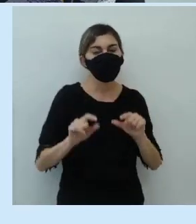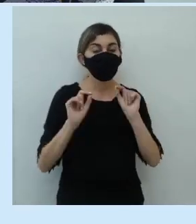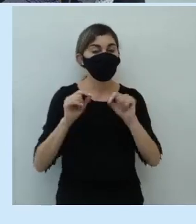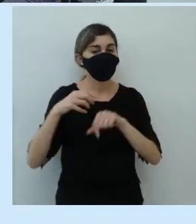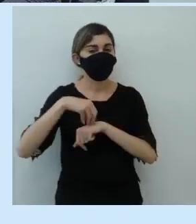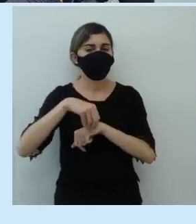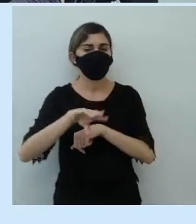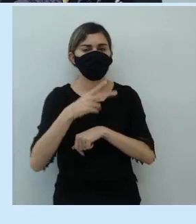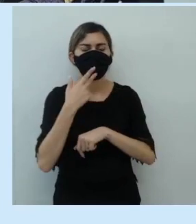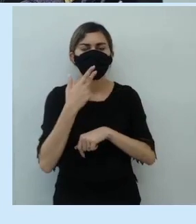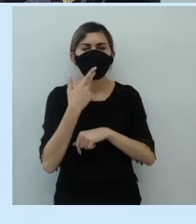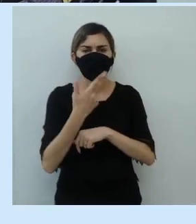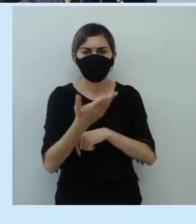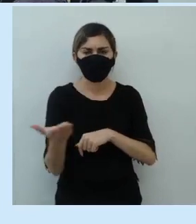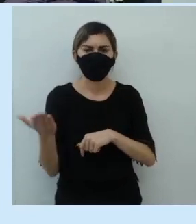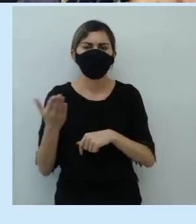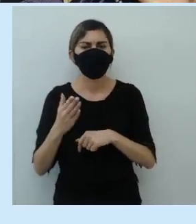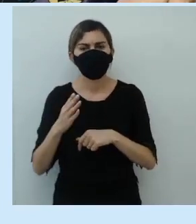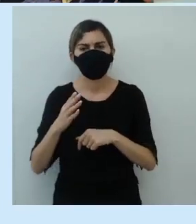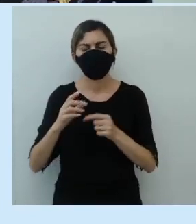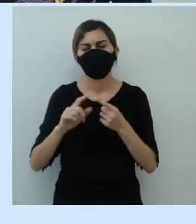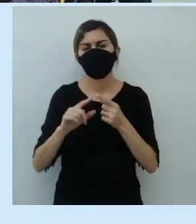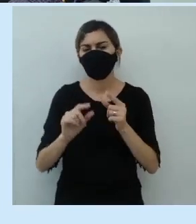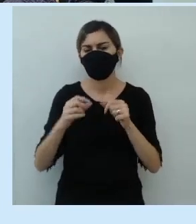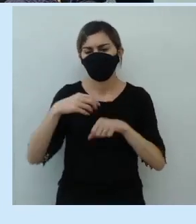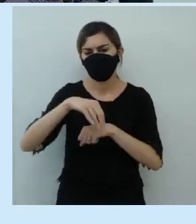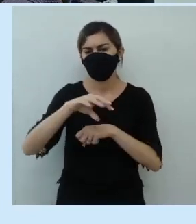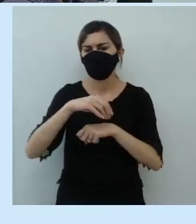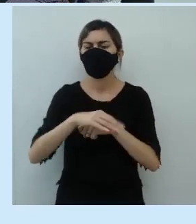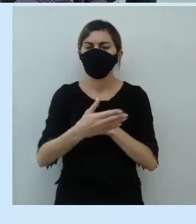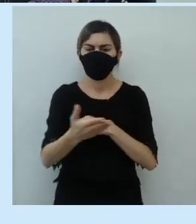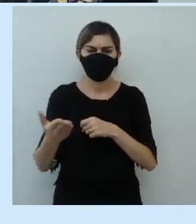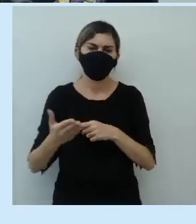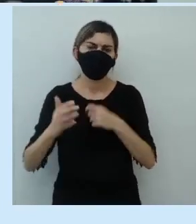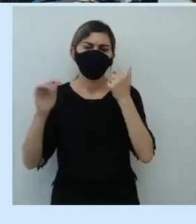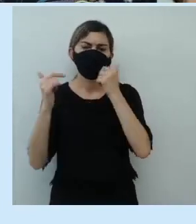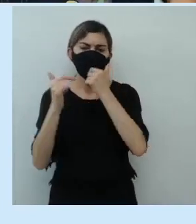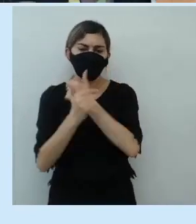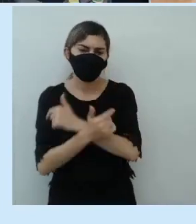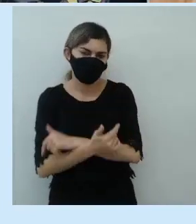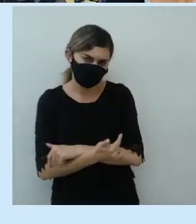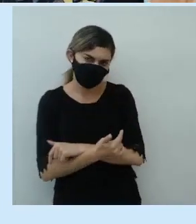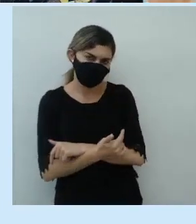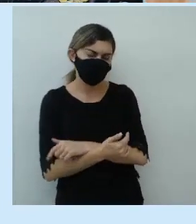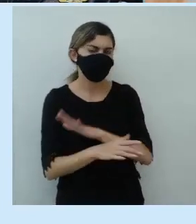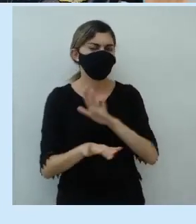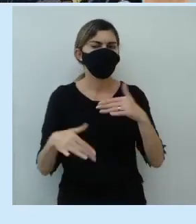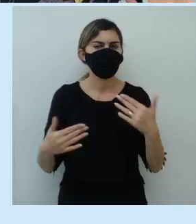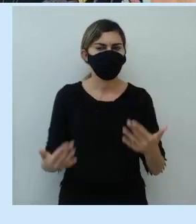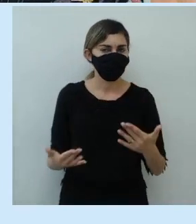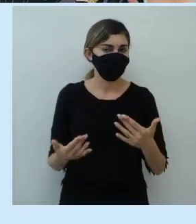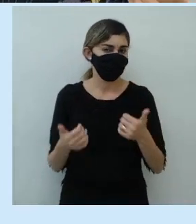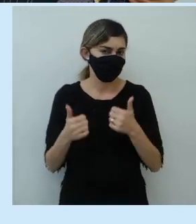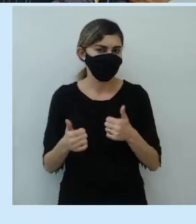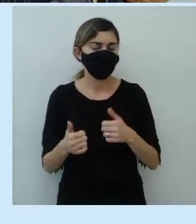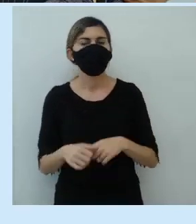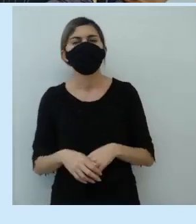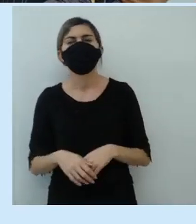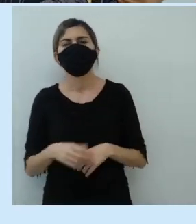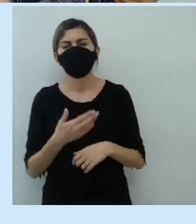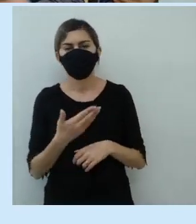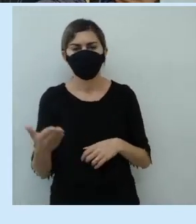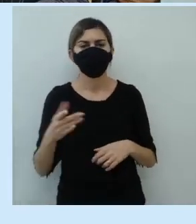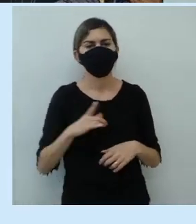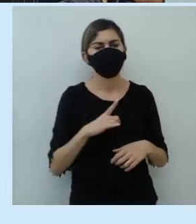vai desencadear? Qual é o gatilho aí que vai desencadear o humor, o riso? Tá bom? Vai